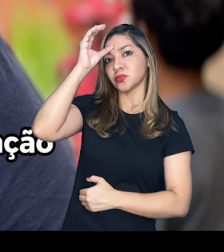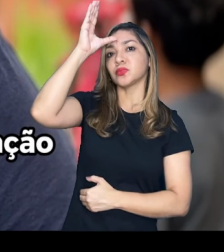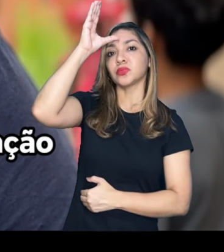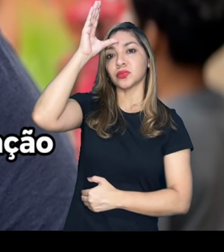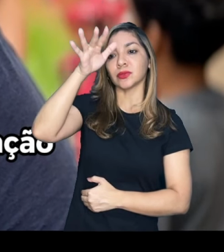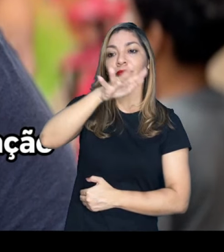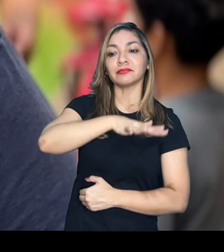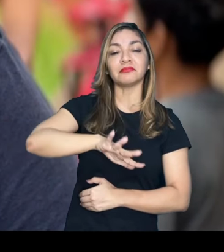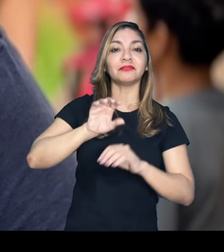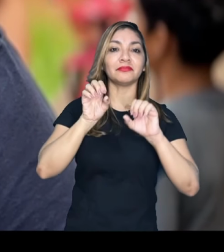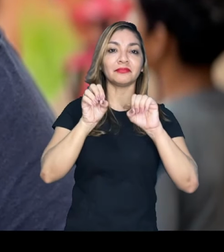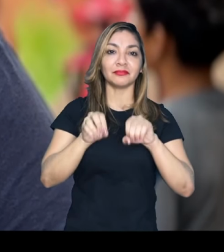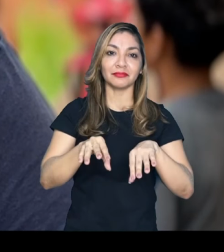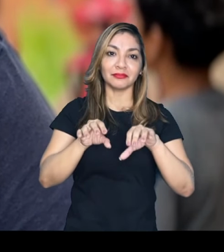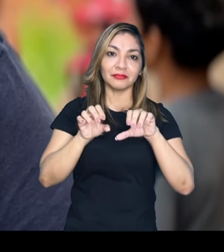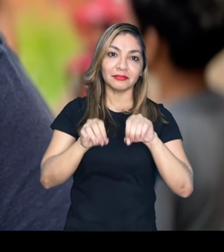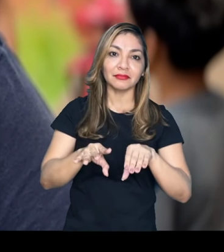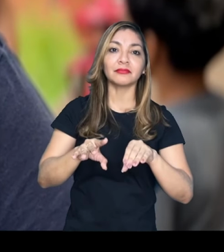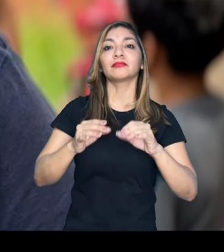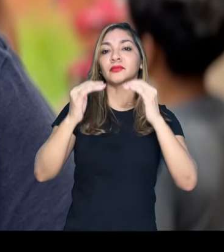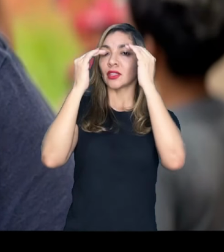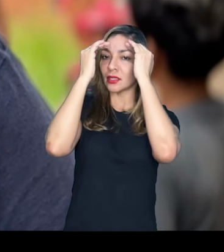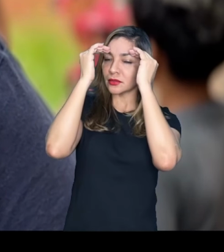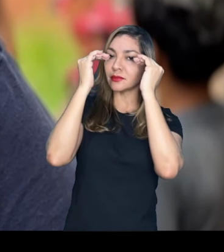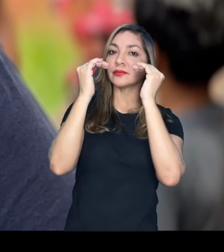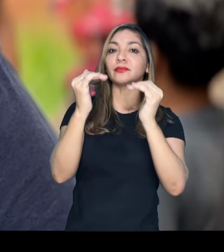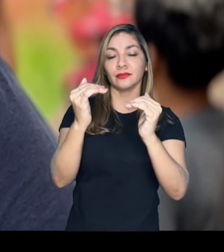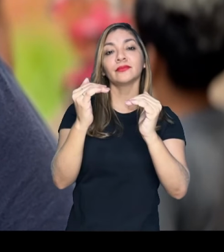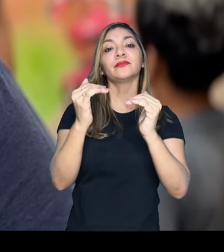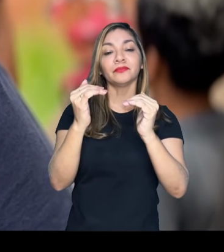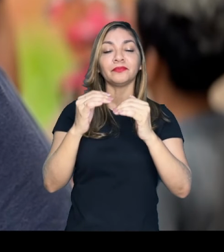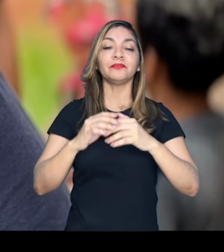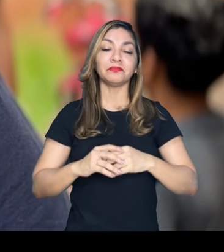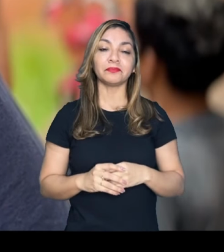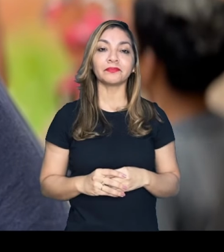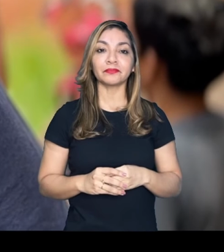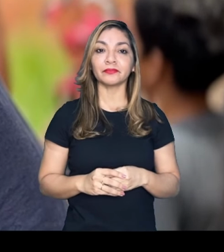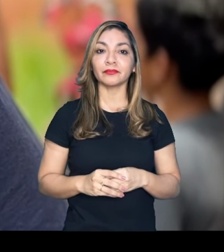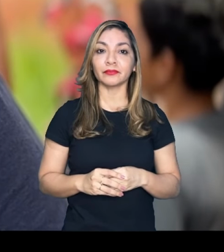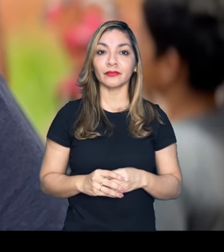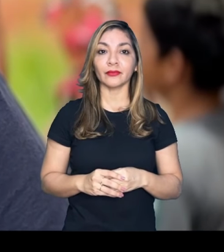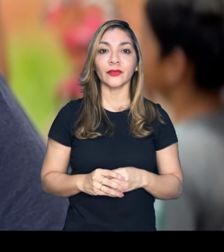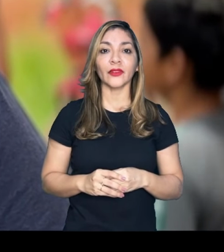de educação, em termos de respeito, e de coordenação da vida também.